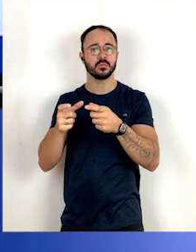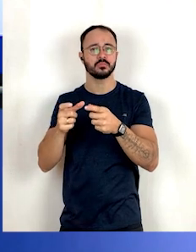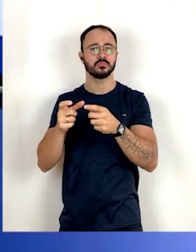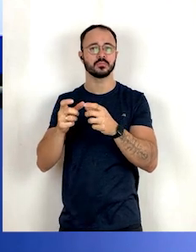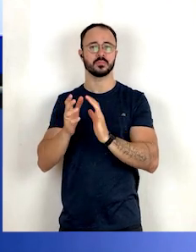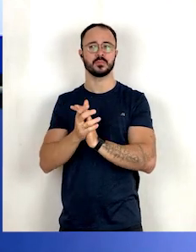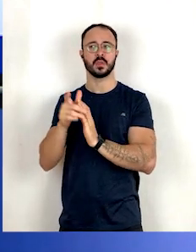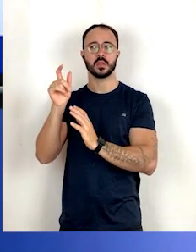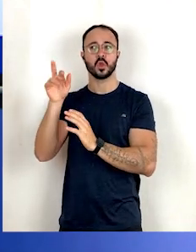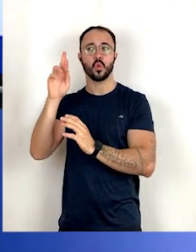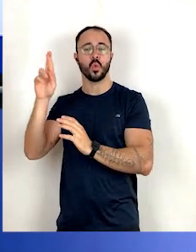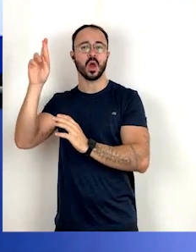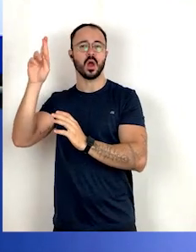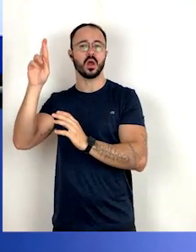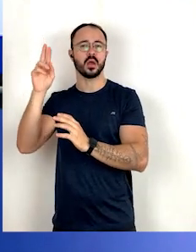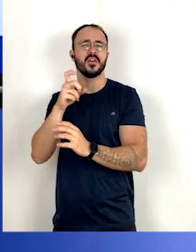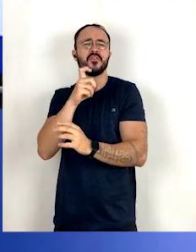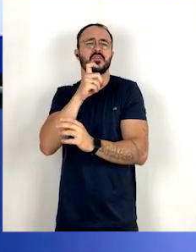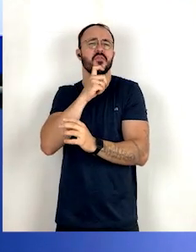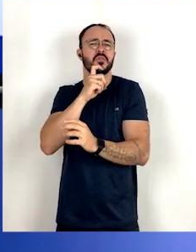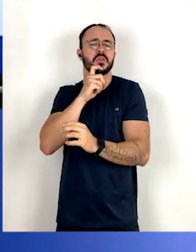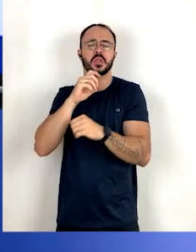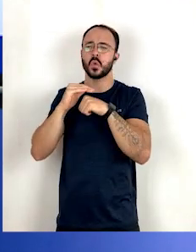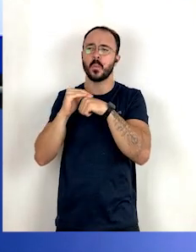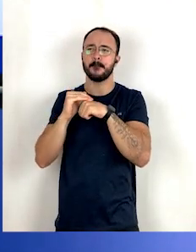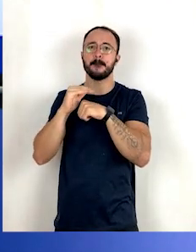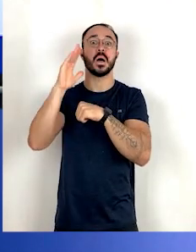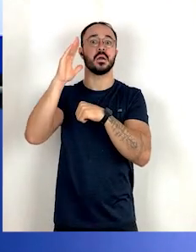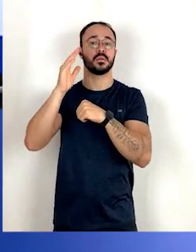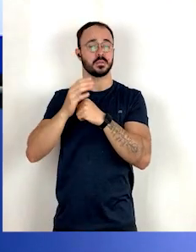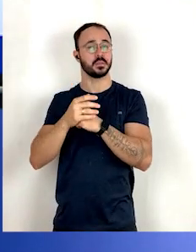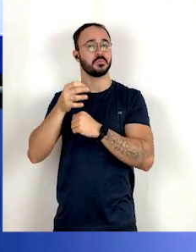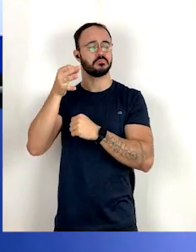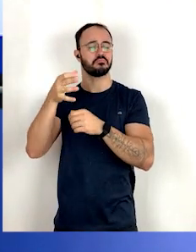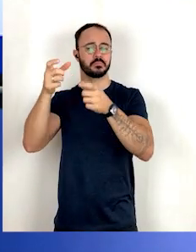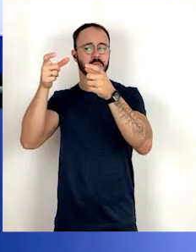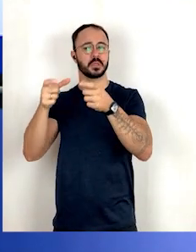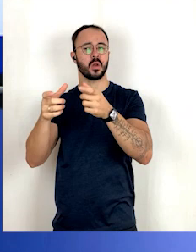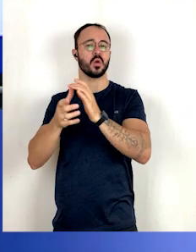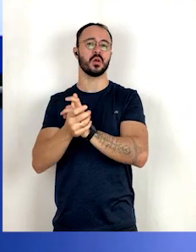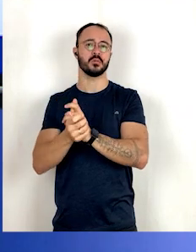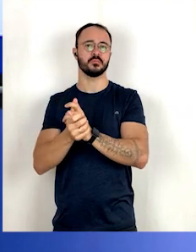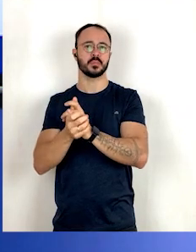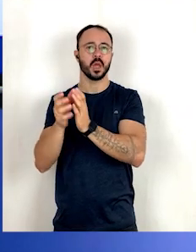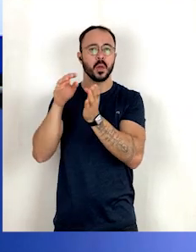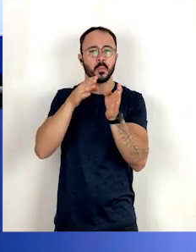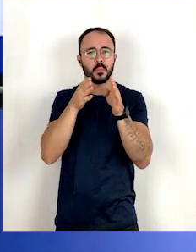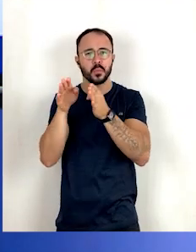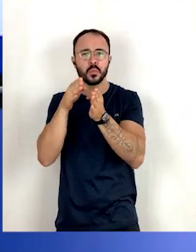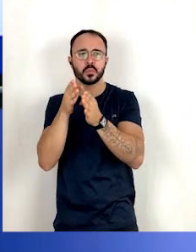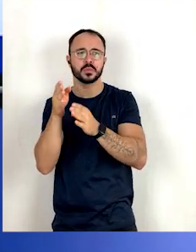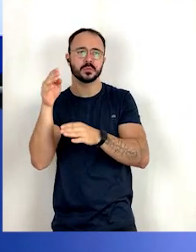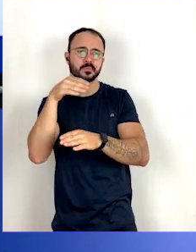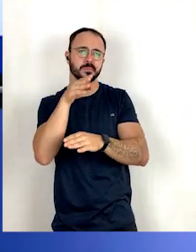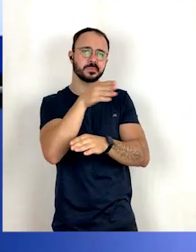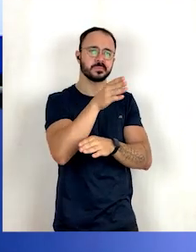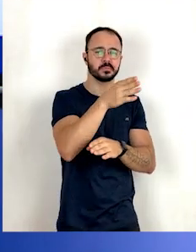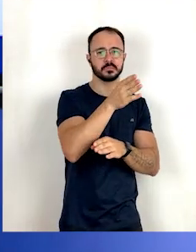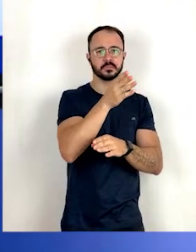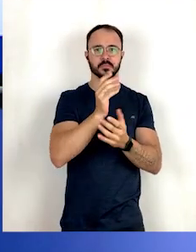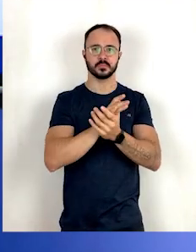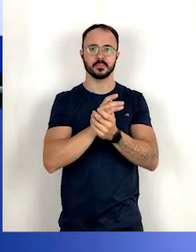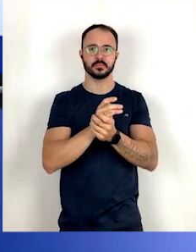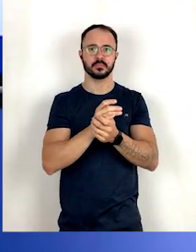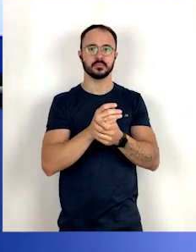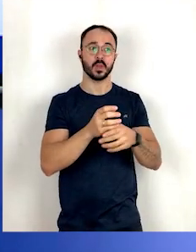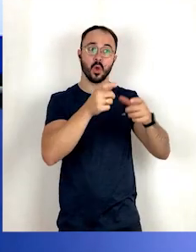pressão, o ar ele tem menor temperatura, ele está a uma menor temperatura, portanto ele é mais frio. E há sempre o deslocamento em regiões que o